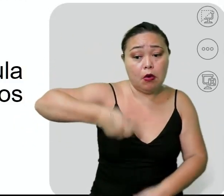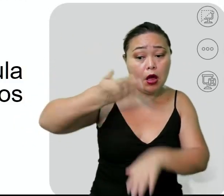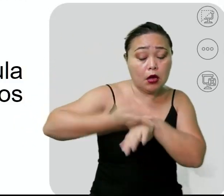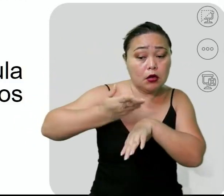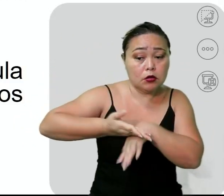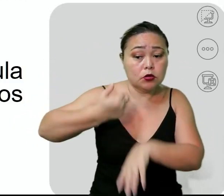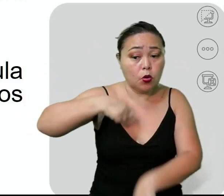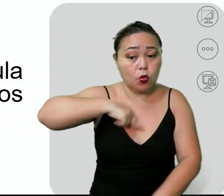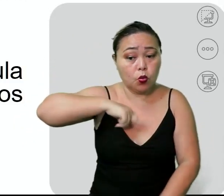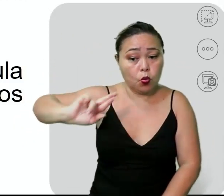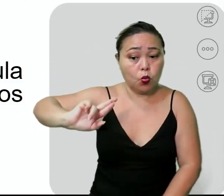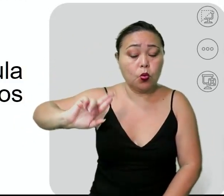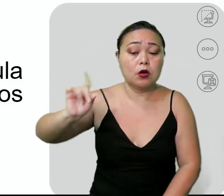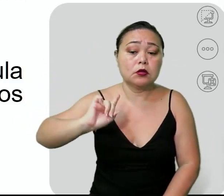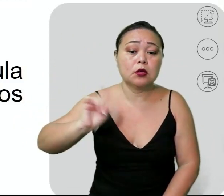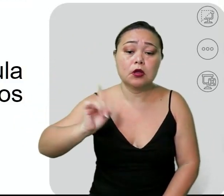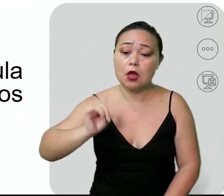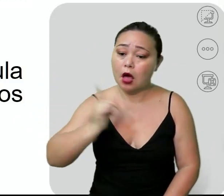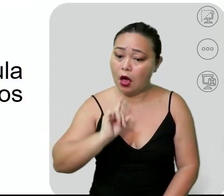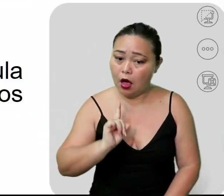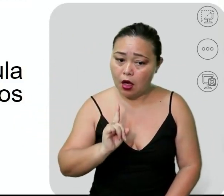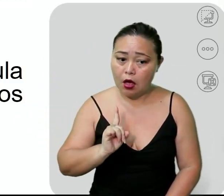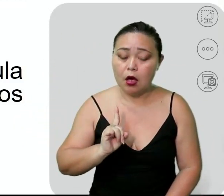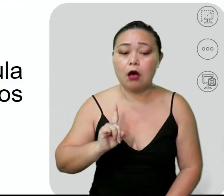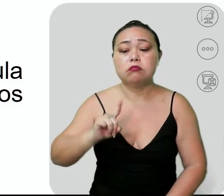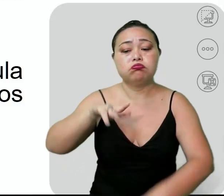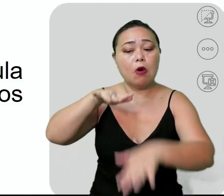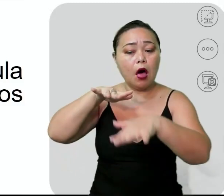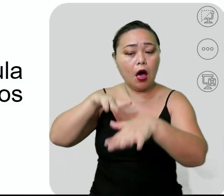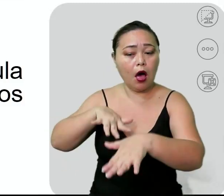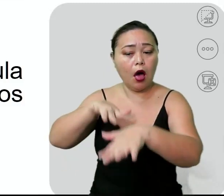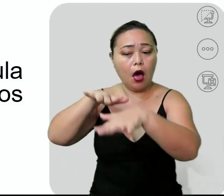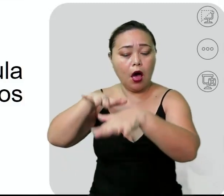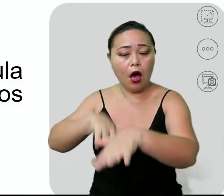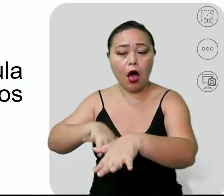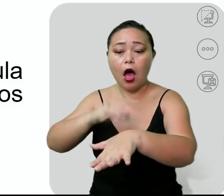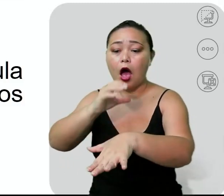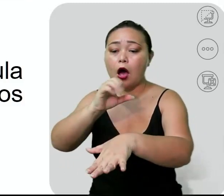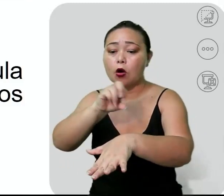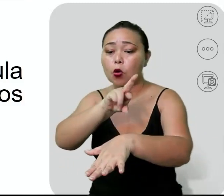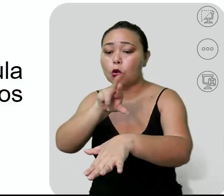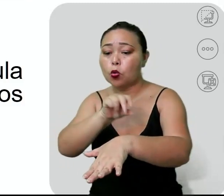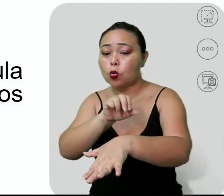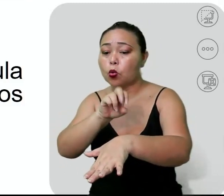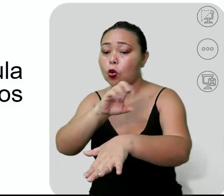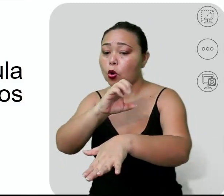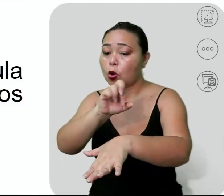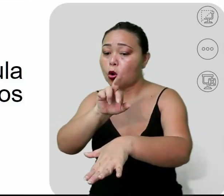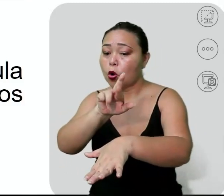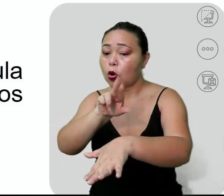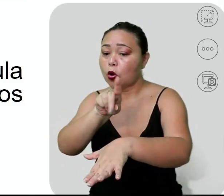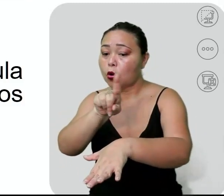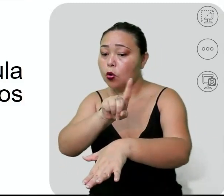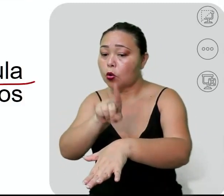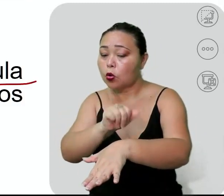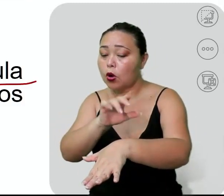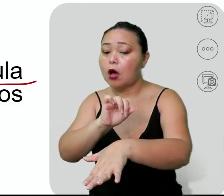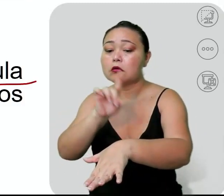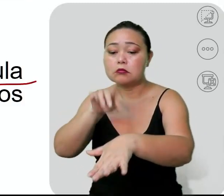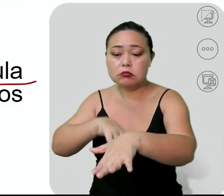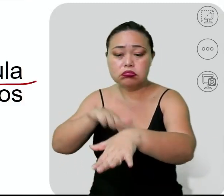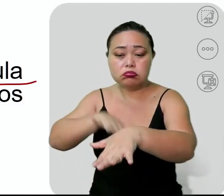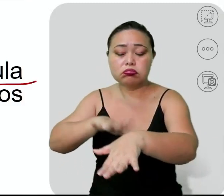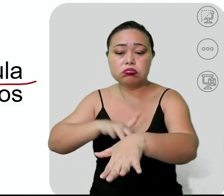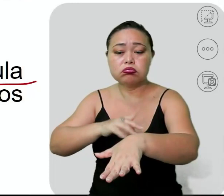Não. Vamos ter que dar uma resposta. As cruzadas. As cruzadas funcionavam como